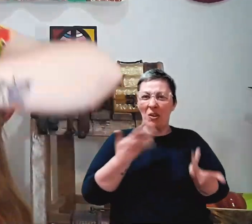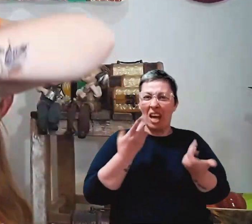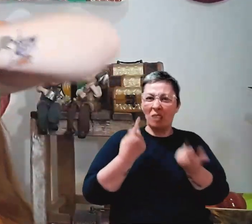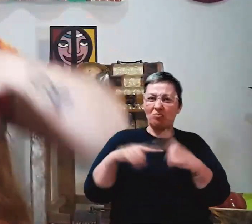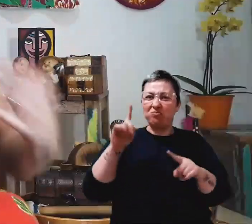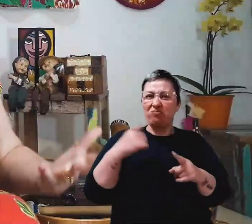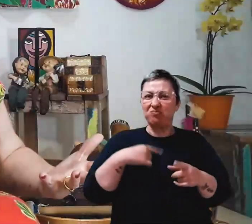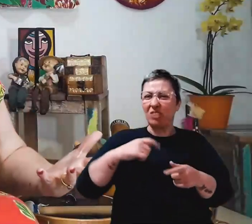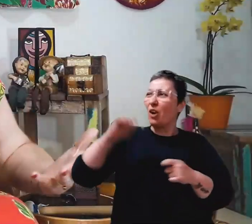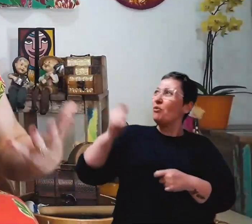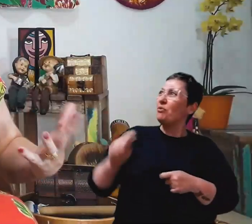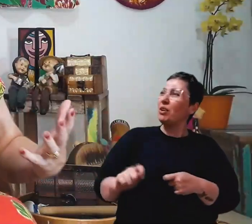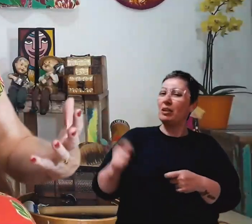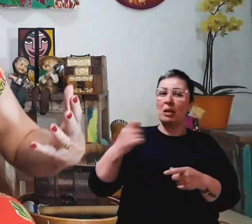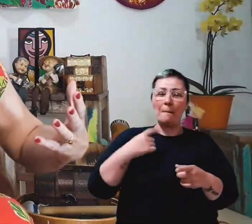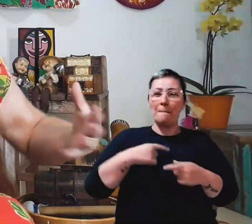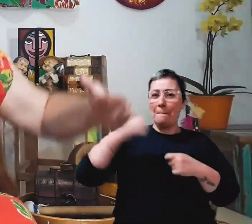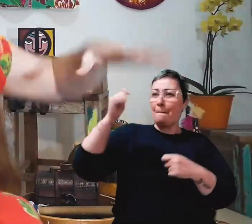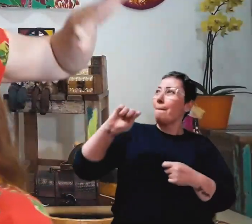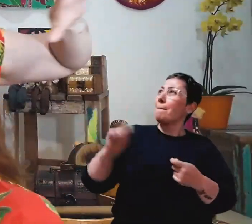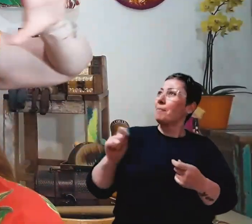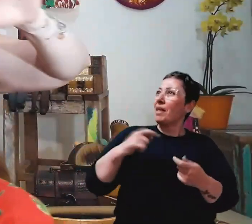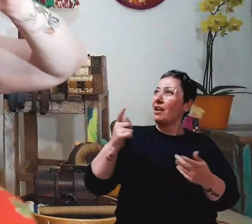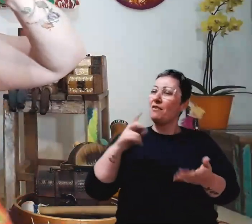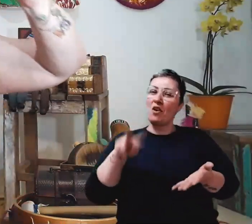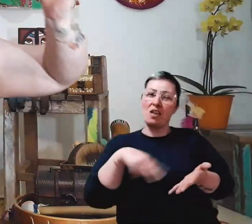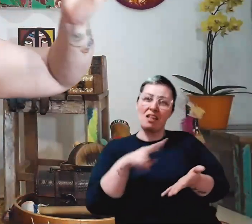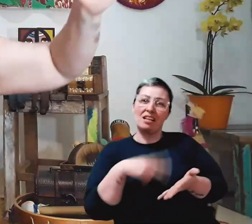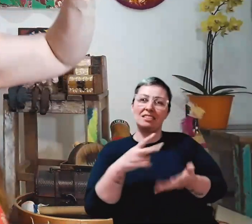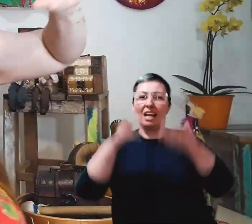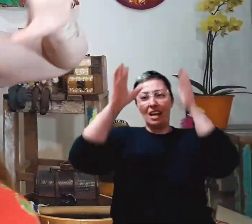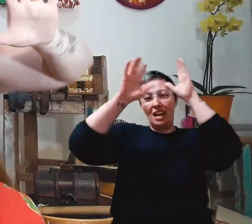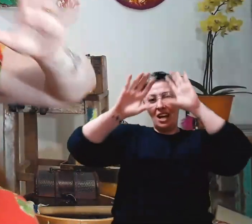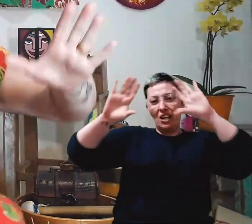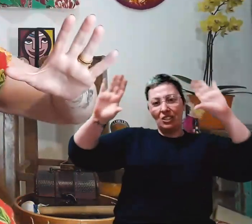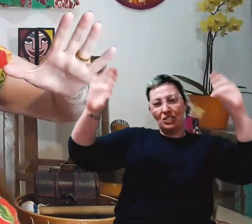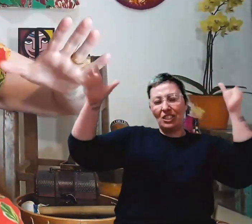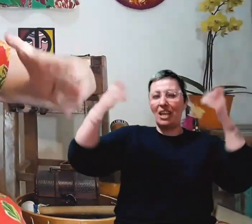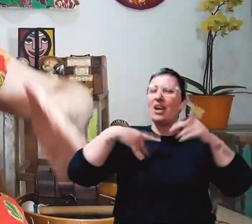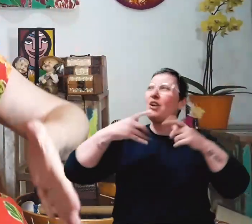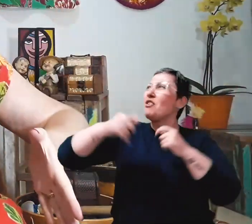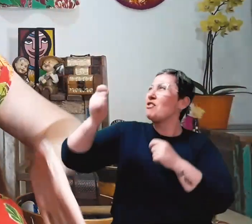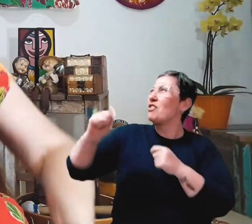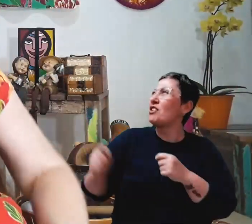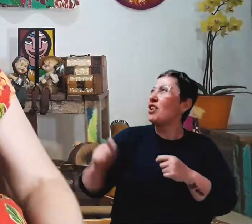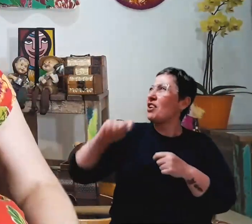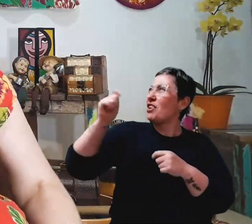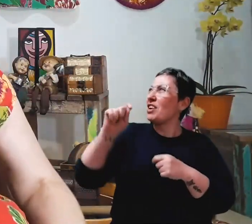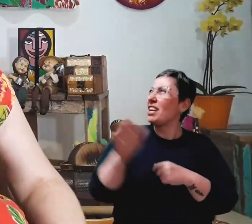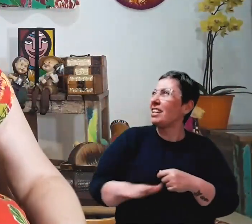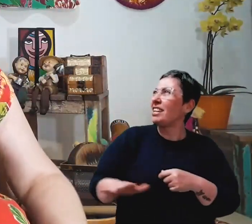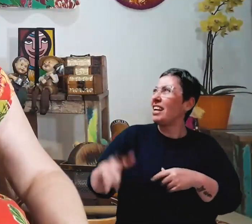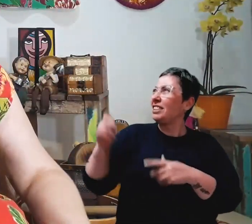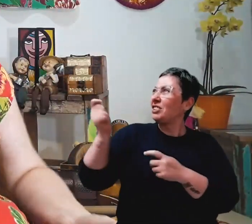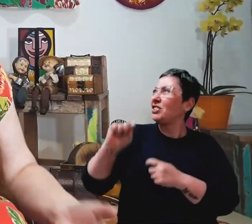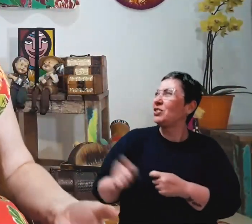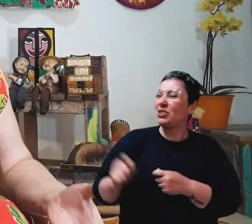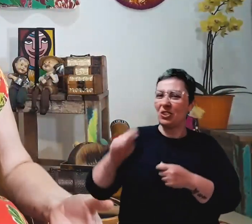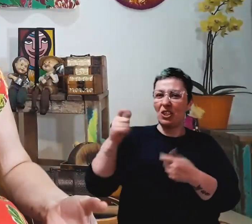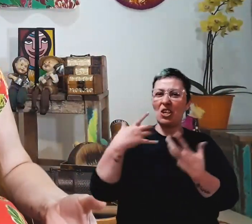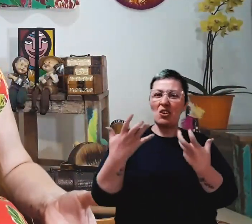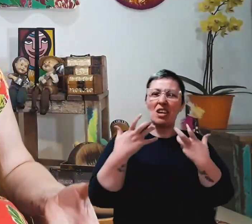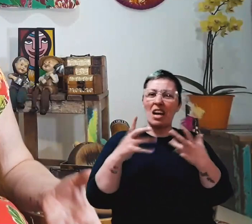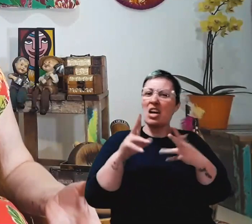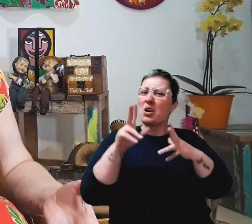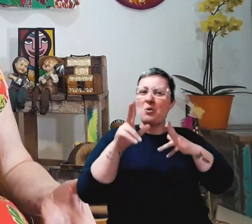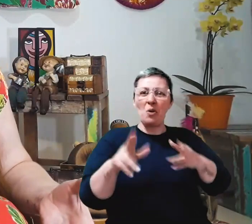ser uma pipa para dançar no céu e ser puxada por uma criança como aquela. Eu quero